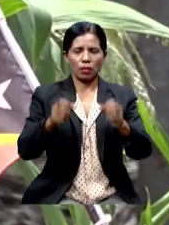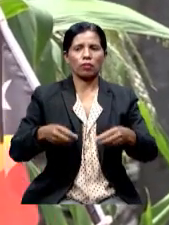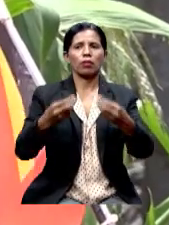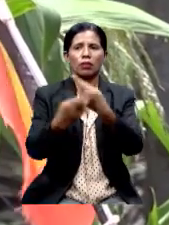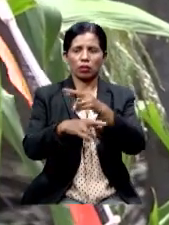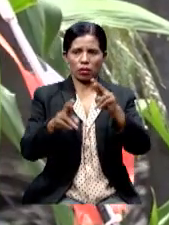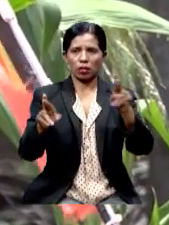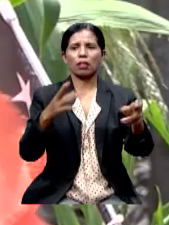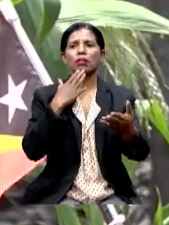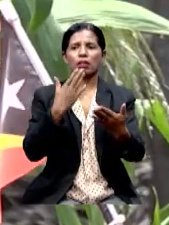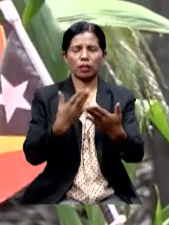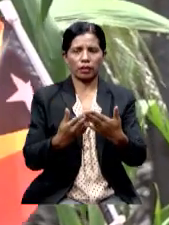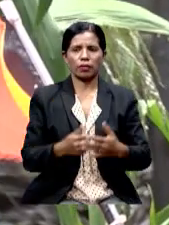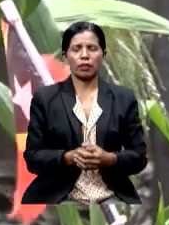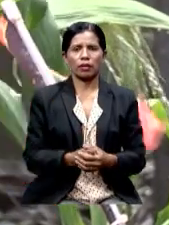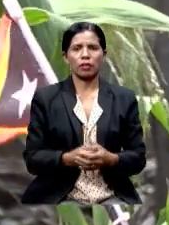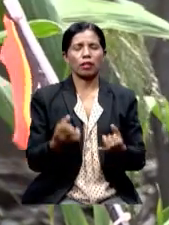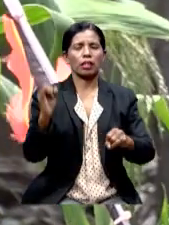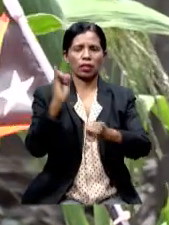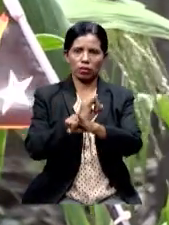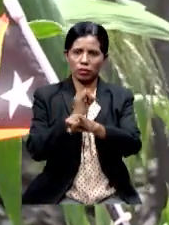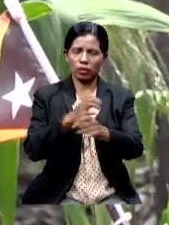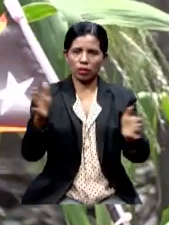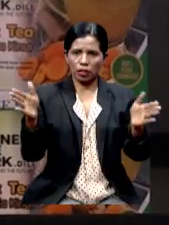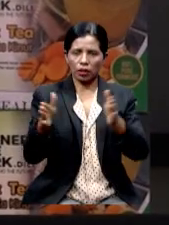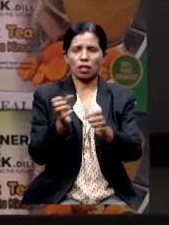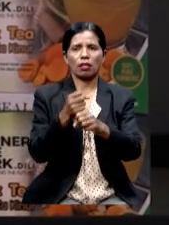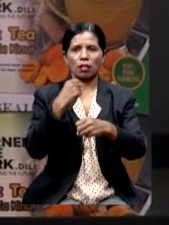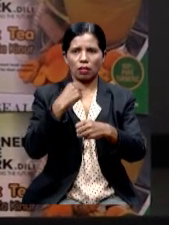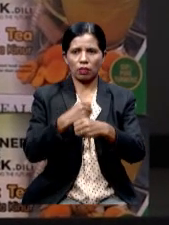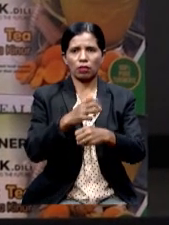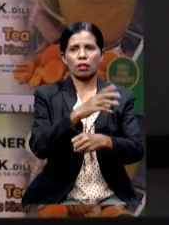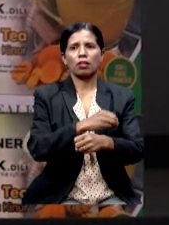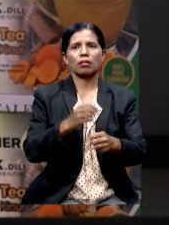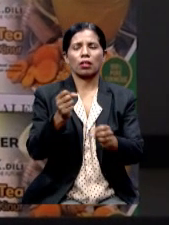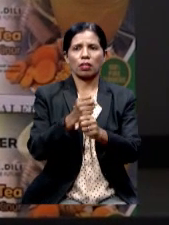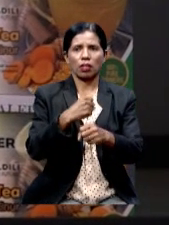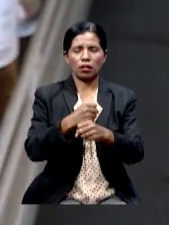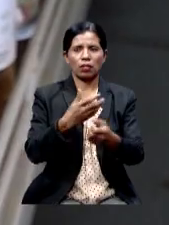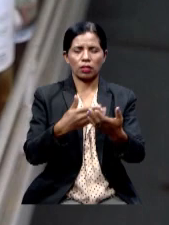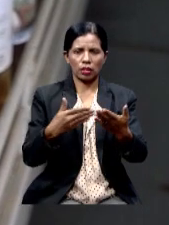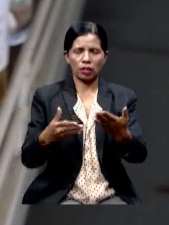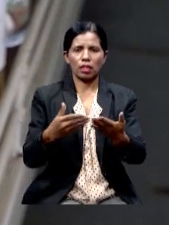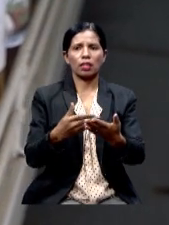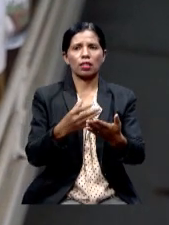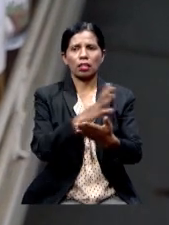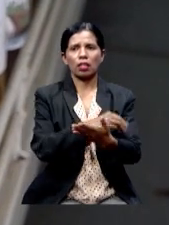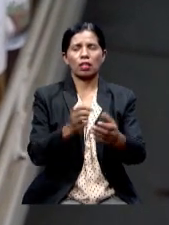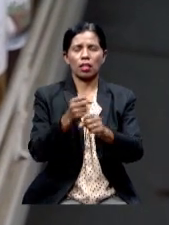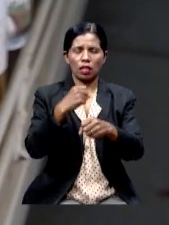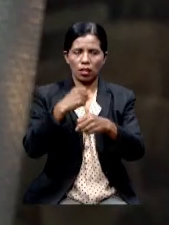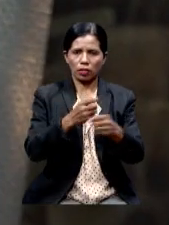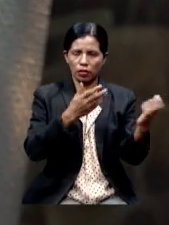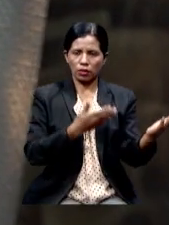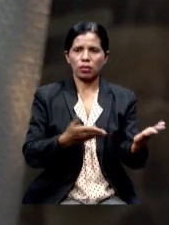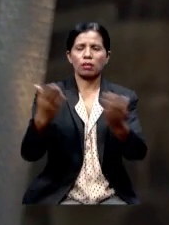resultado dia. Durante ne indústria kik balum nebe consegue una halo produção ba produto balum no halo mos